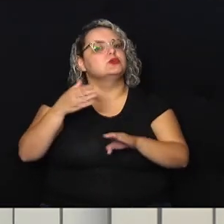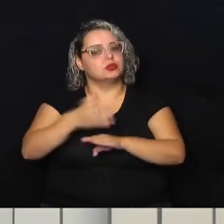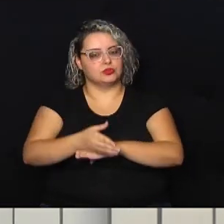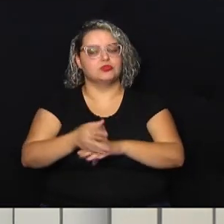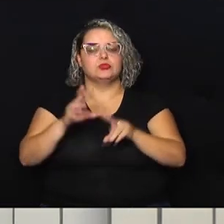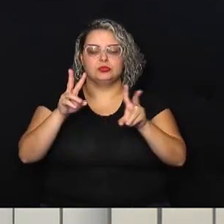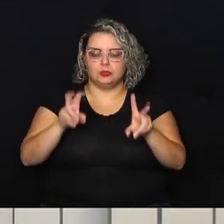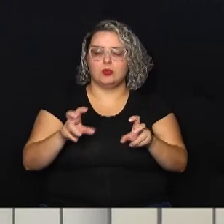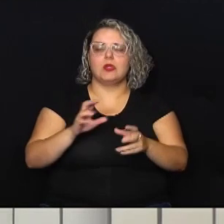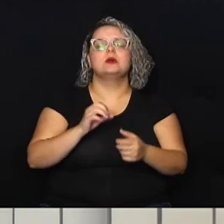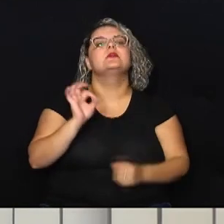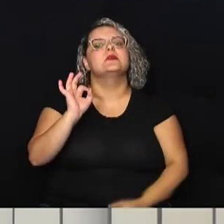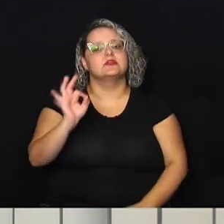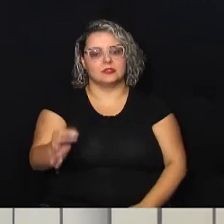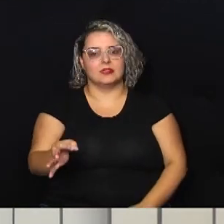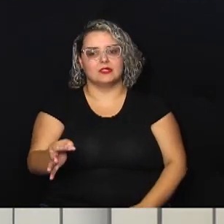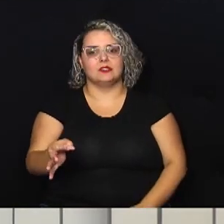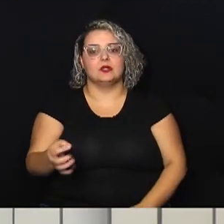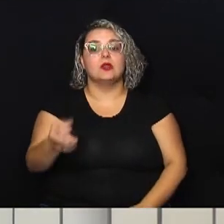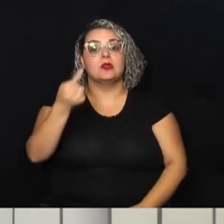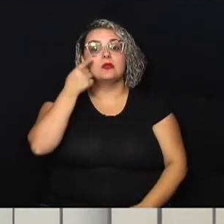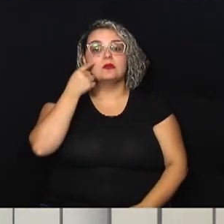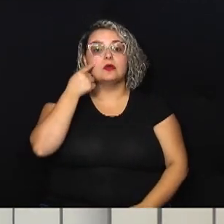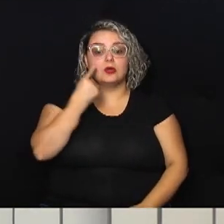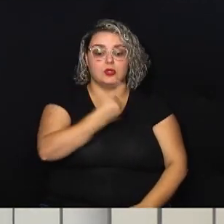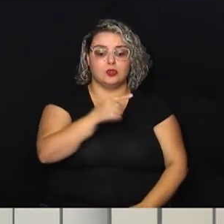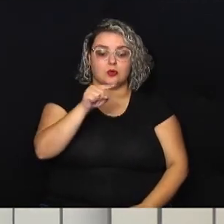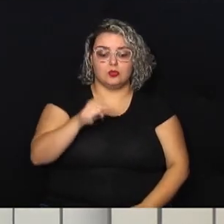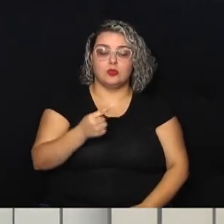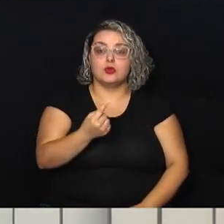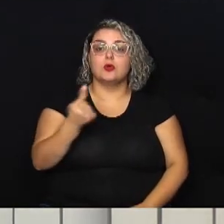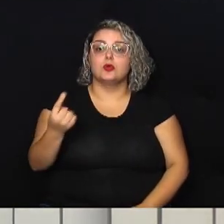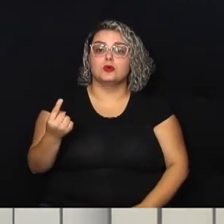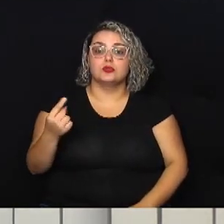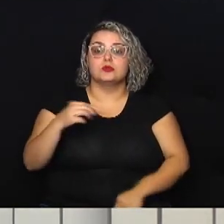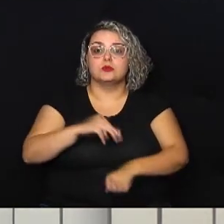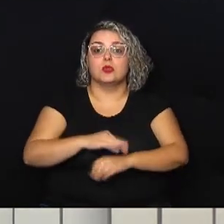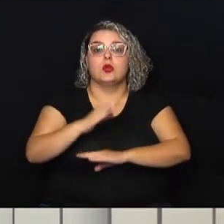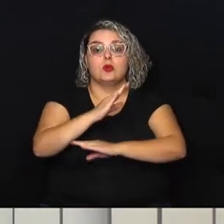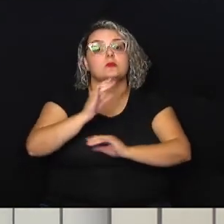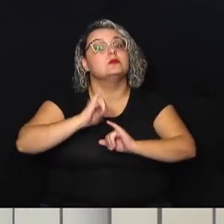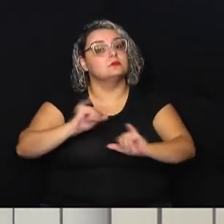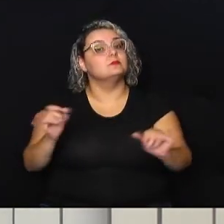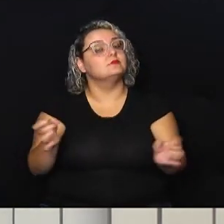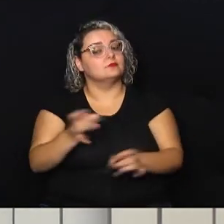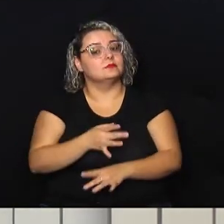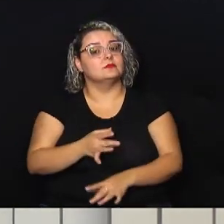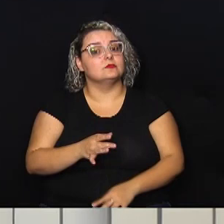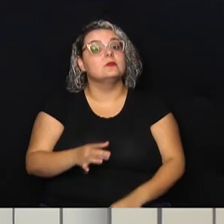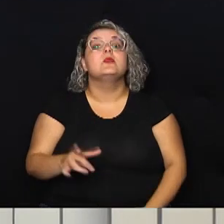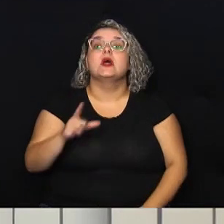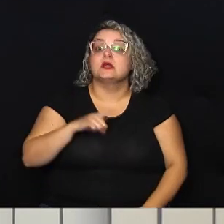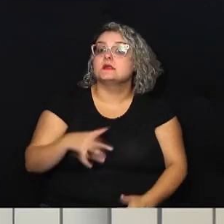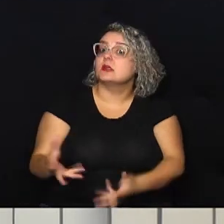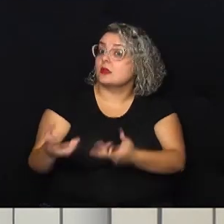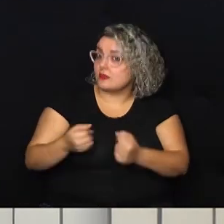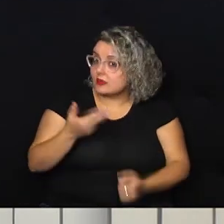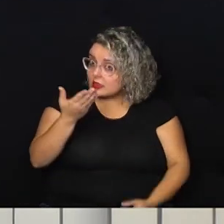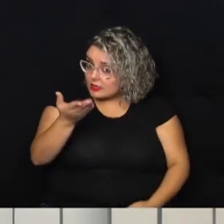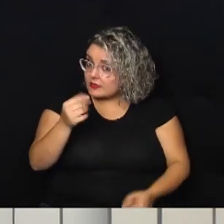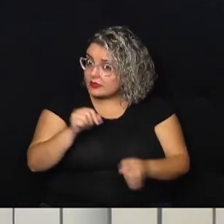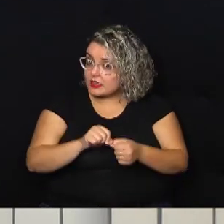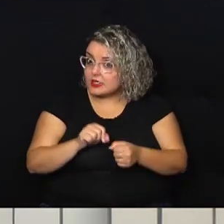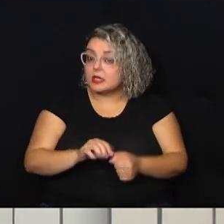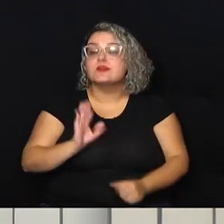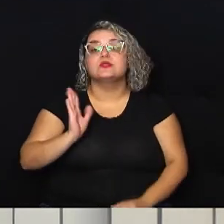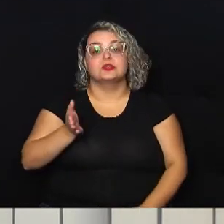este assunto, tá certo? E olha só, agora 1h11, o Câmara Notícia fica por aqui, mas eu tenho convite para fazer a você, viu?